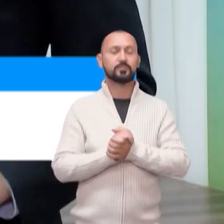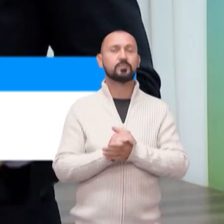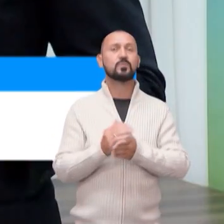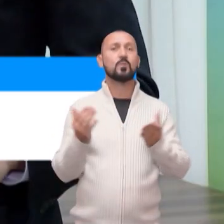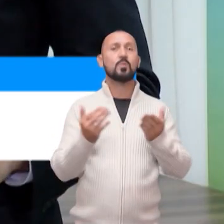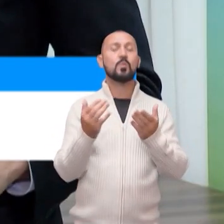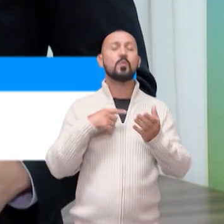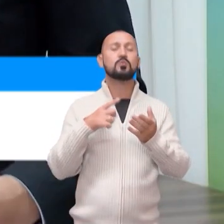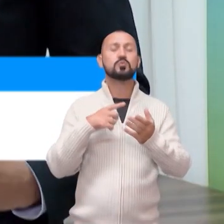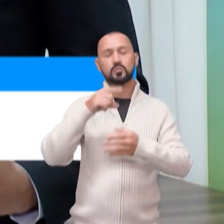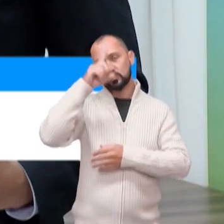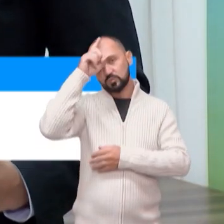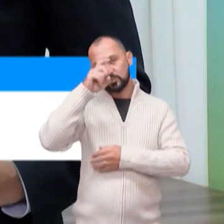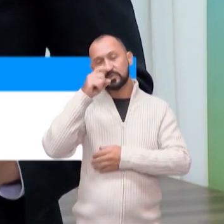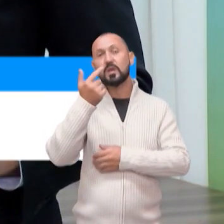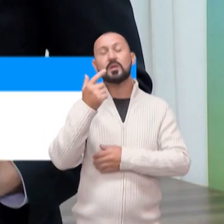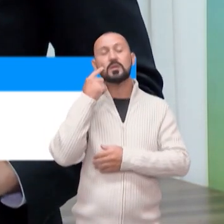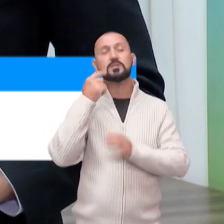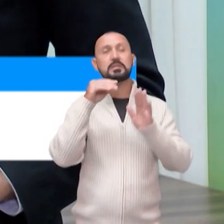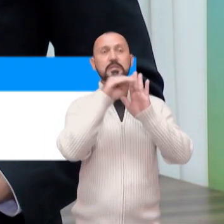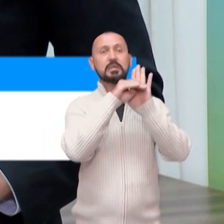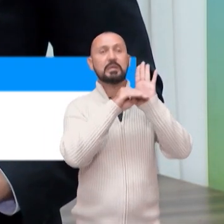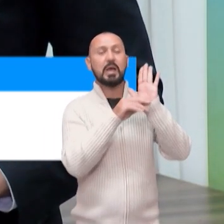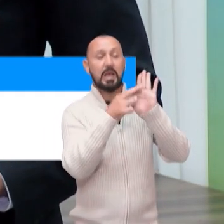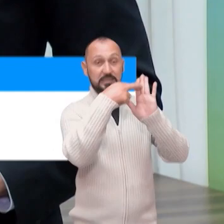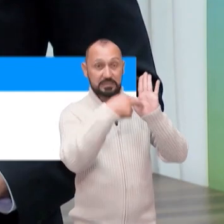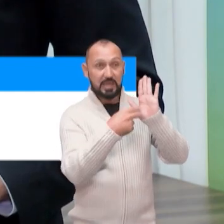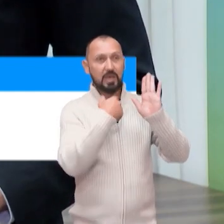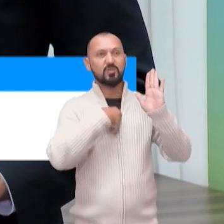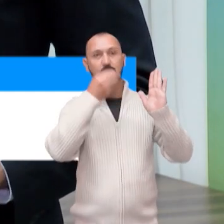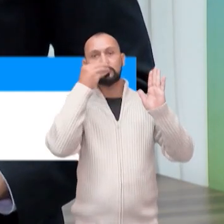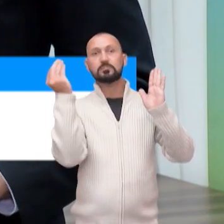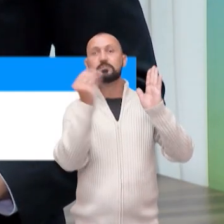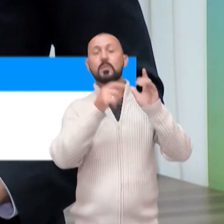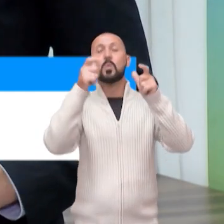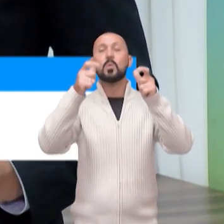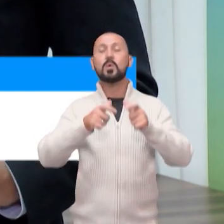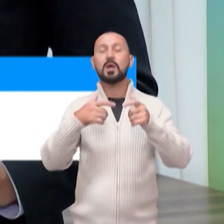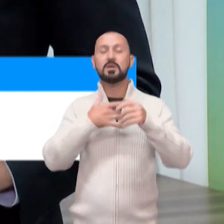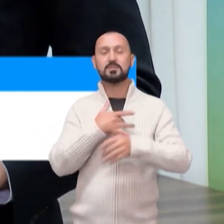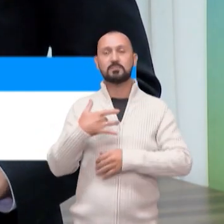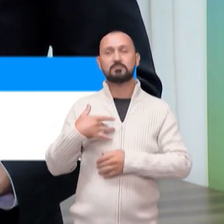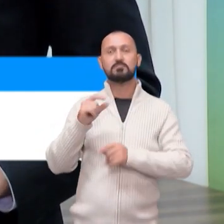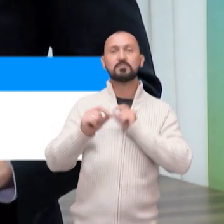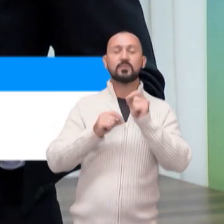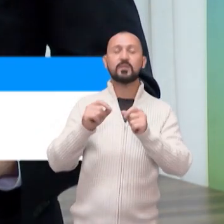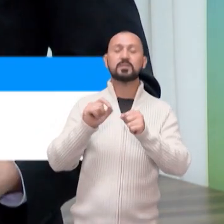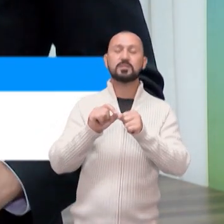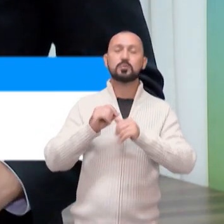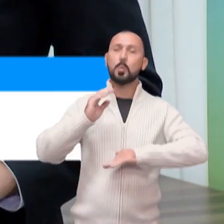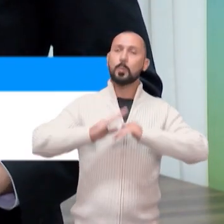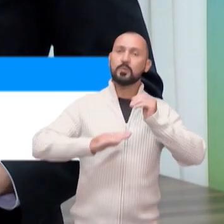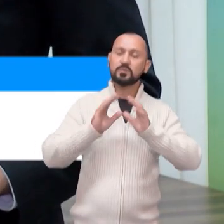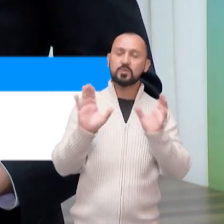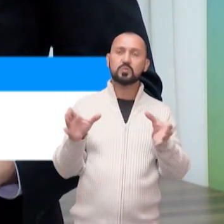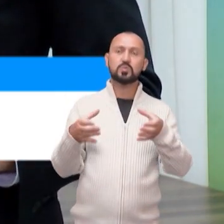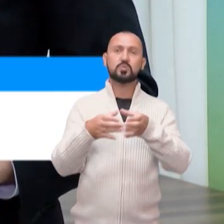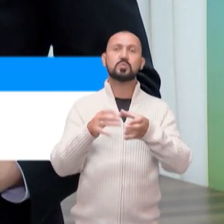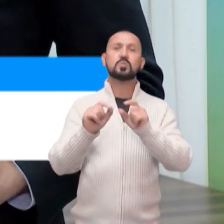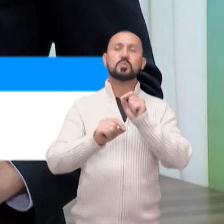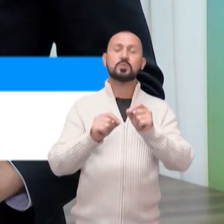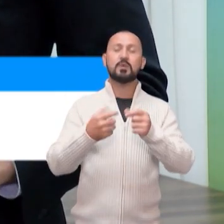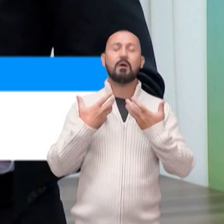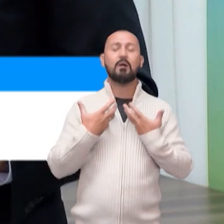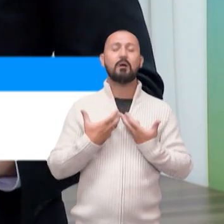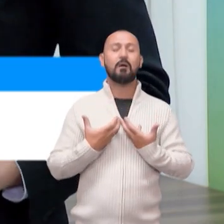apoio. Atualmente, a maioria dos hospitais não cumprem todas as regras estabelecidas para ambientes saudáveis, levando os enfermeiros e toda a